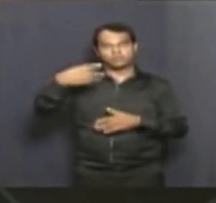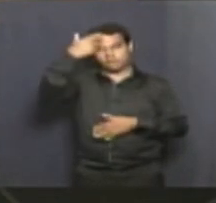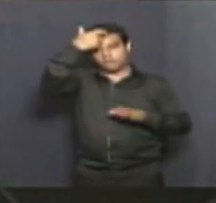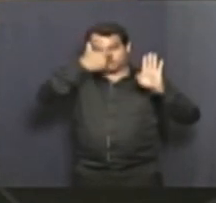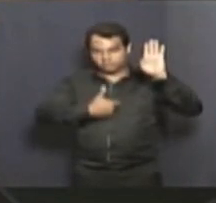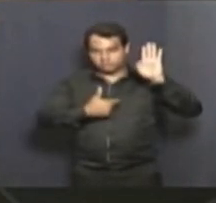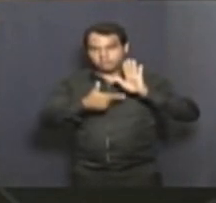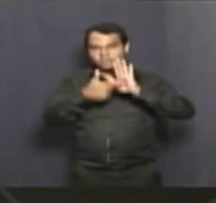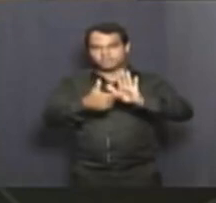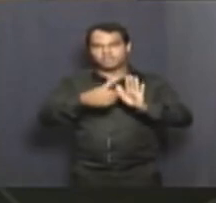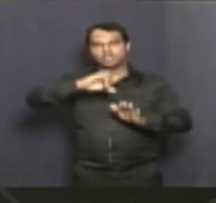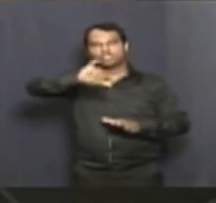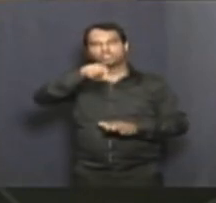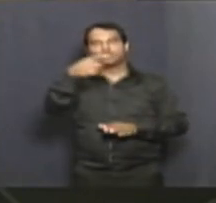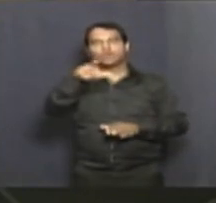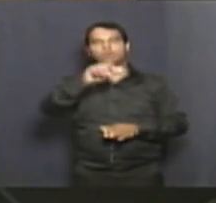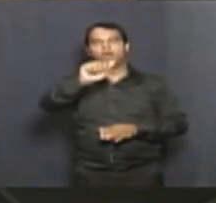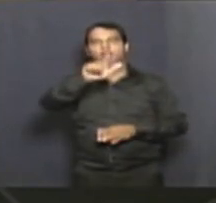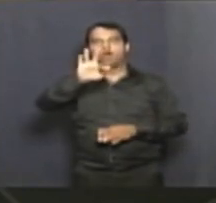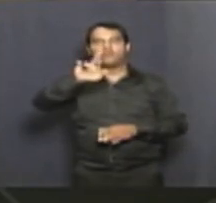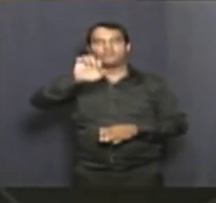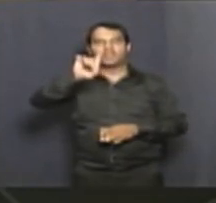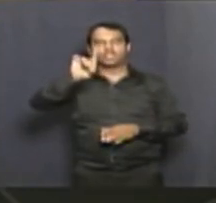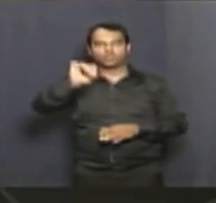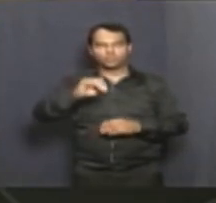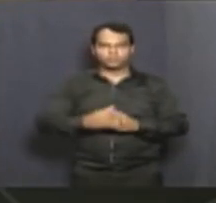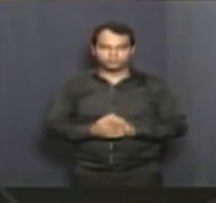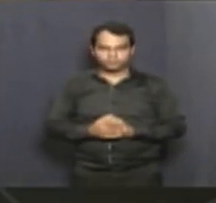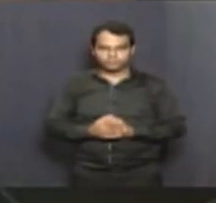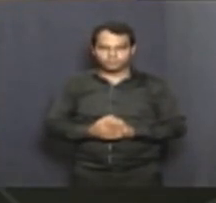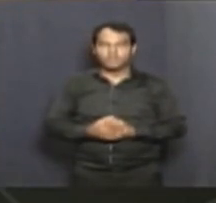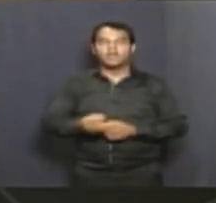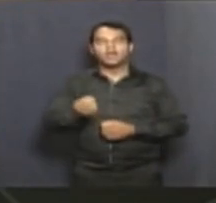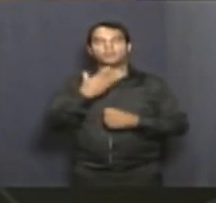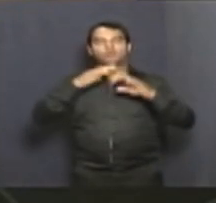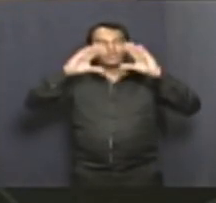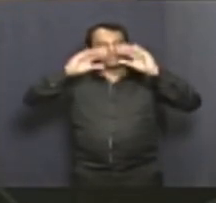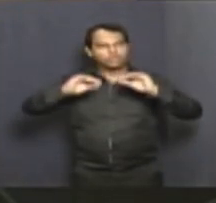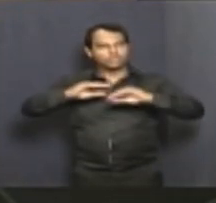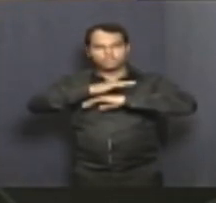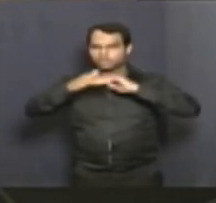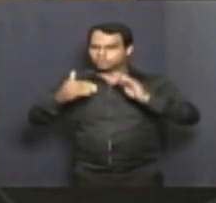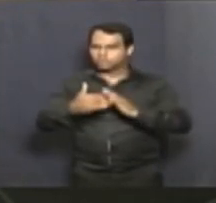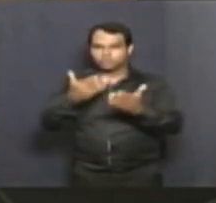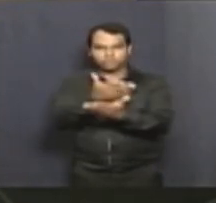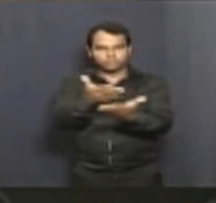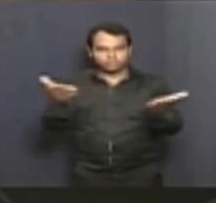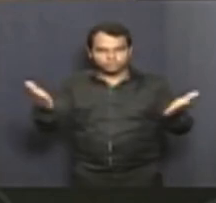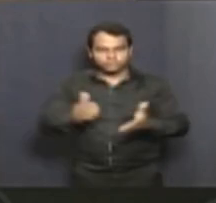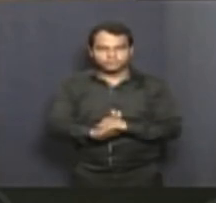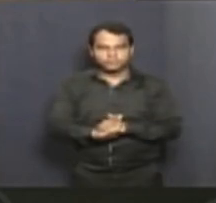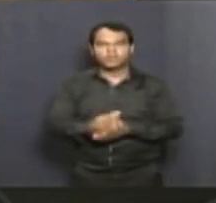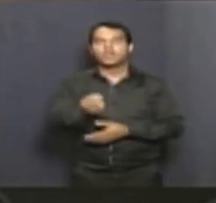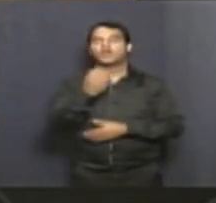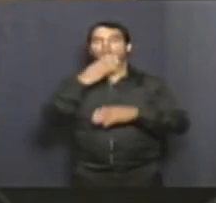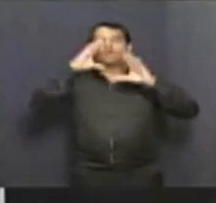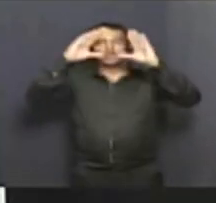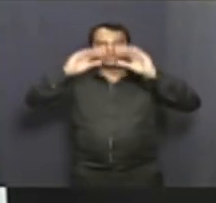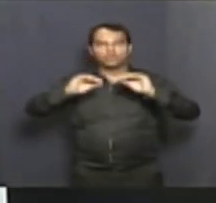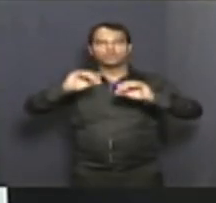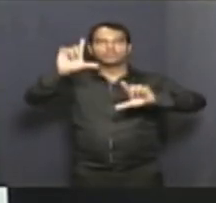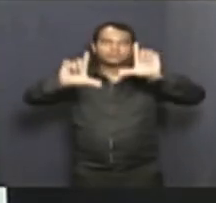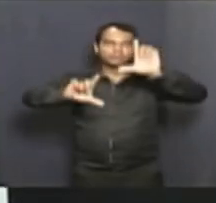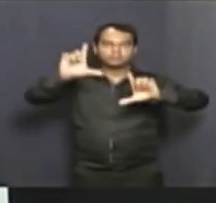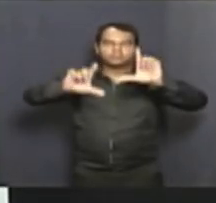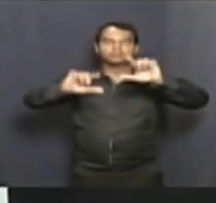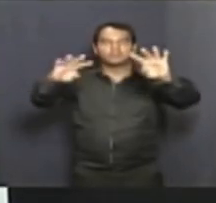joão alfredo favor boa noite a todos boa noite telespectadores a bandeirantes